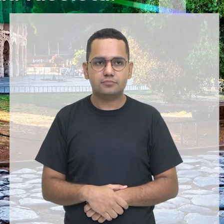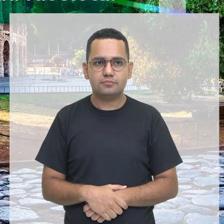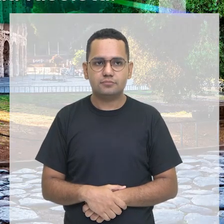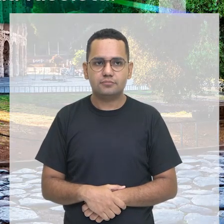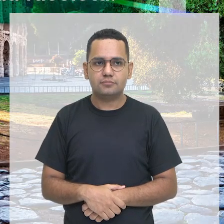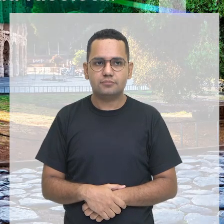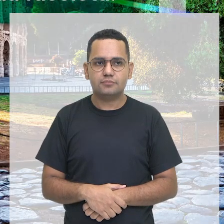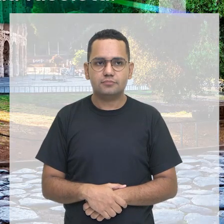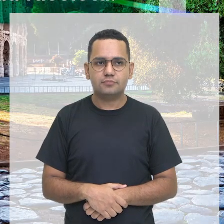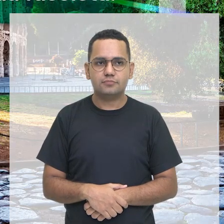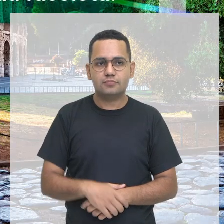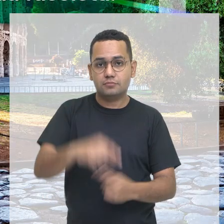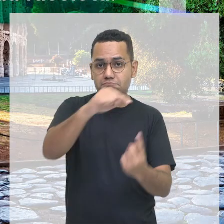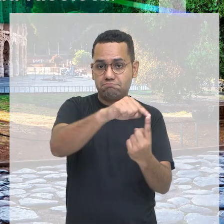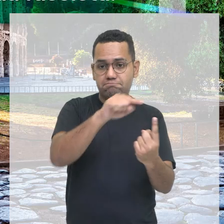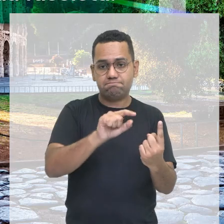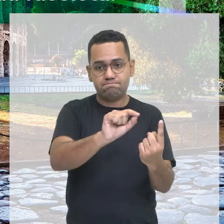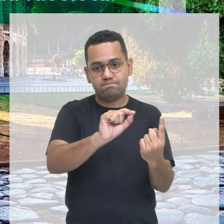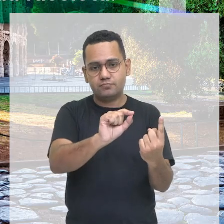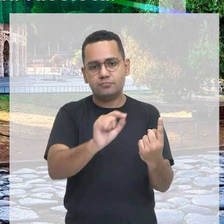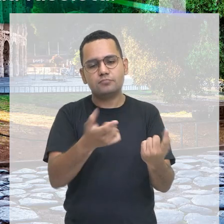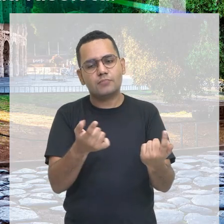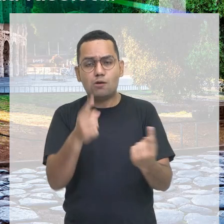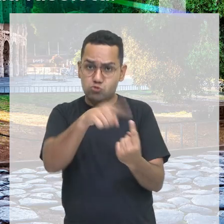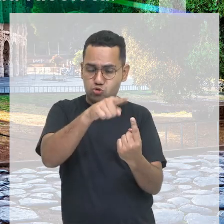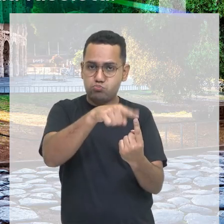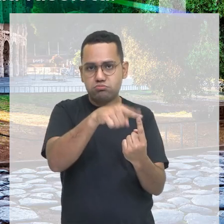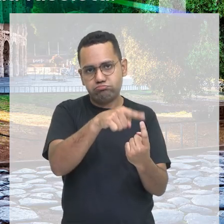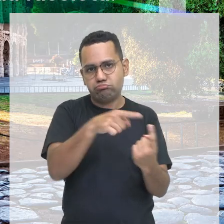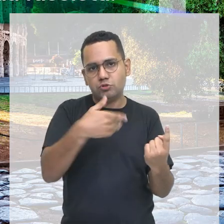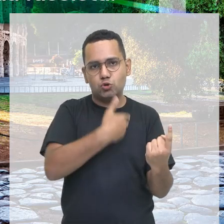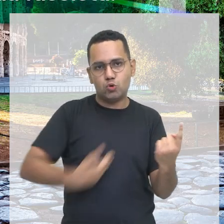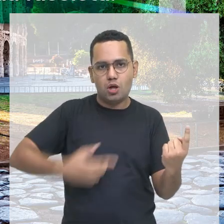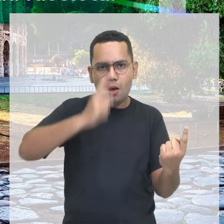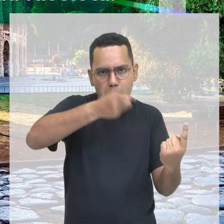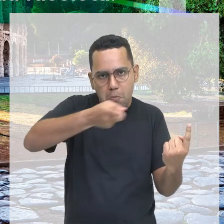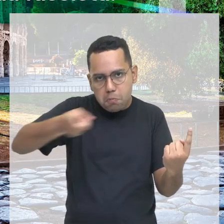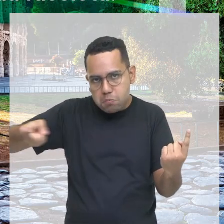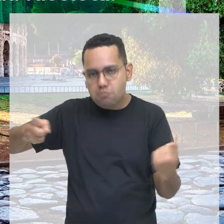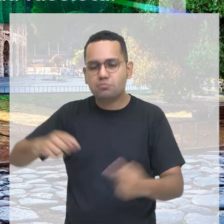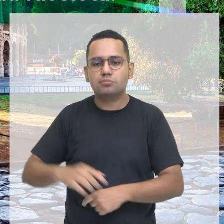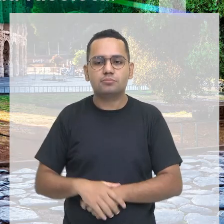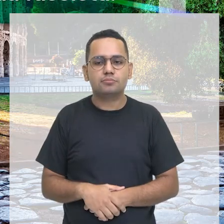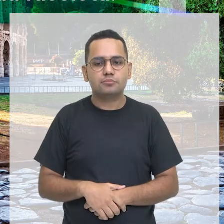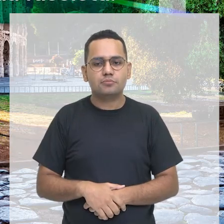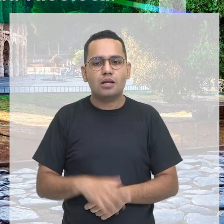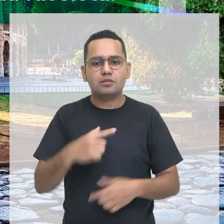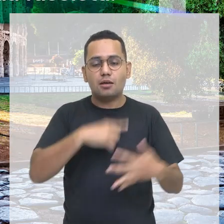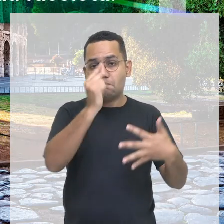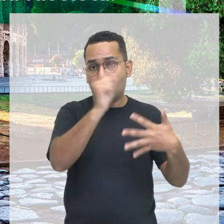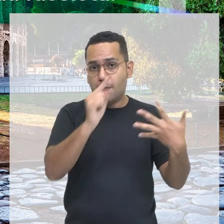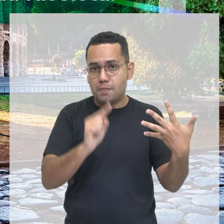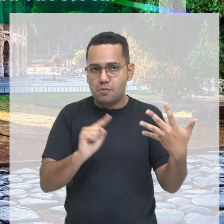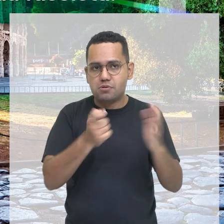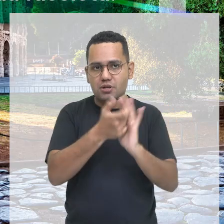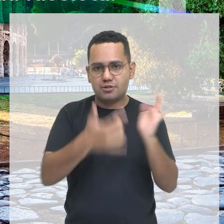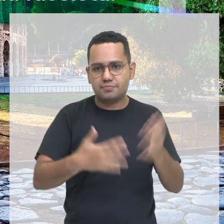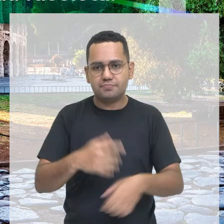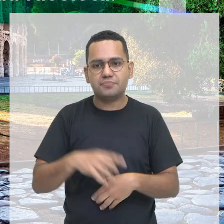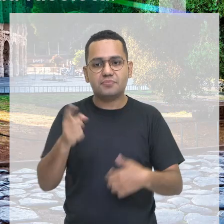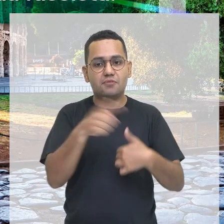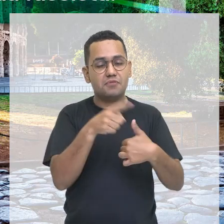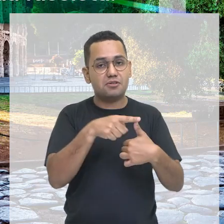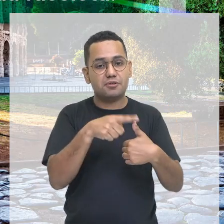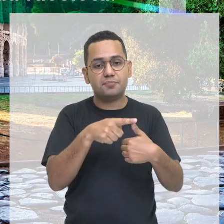Fascismo é justamente um desses sistemas totalitários, um desses regimes totalitários, e tem as seguintes características: A